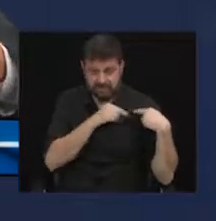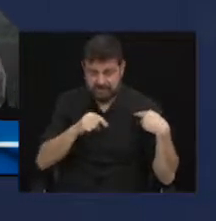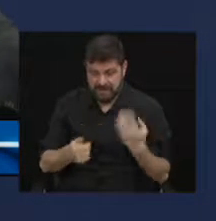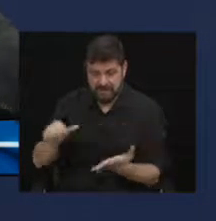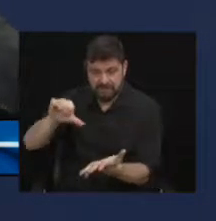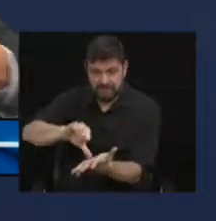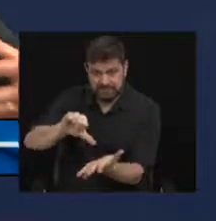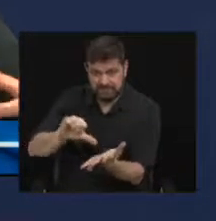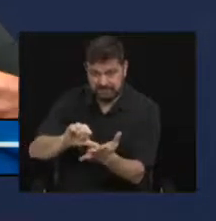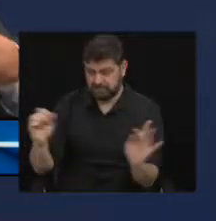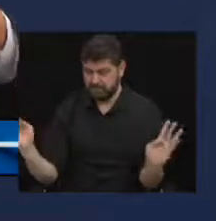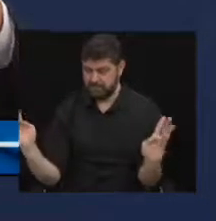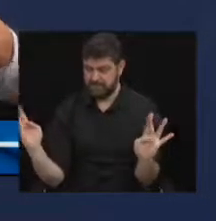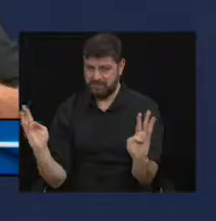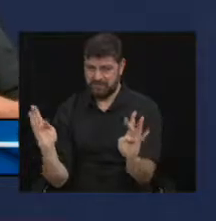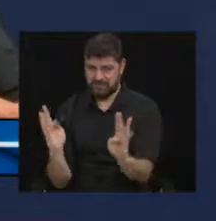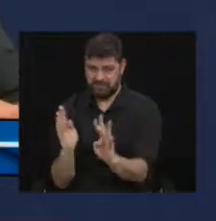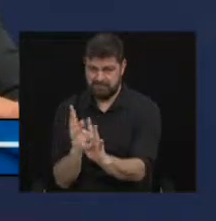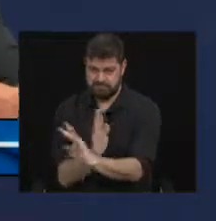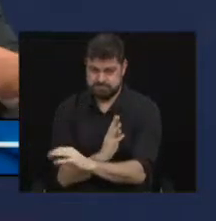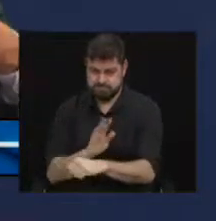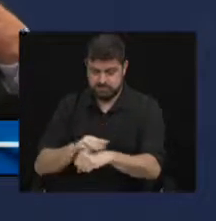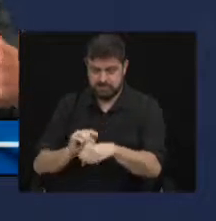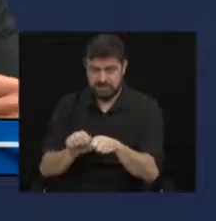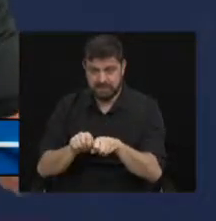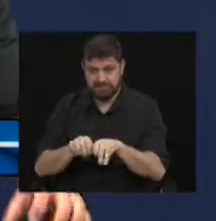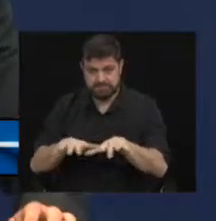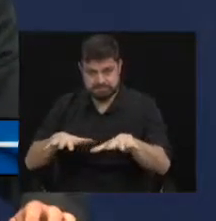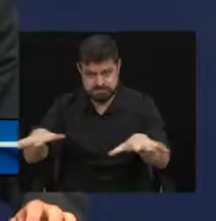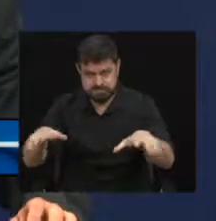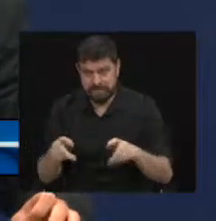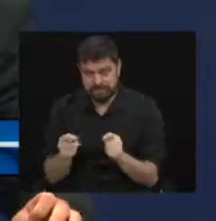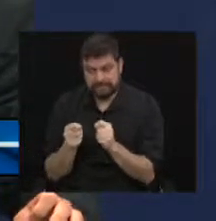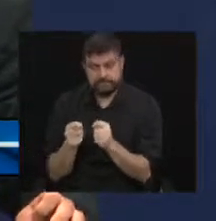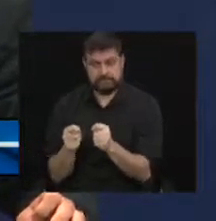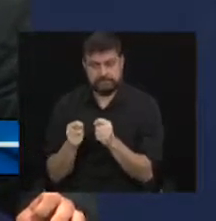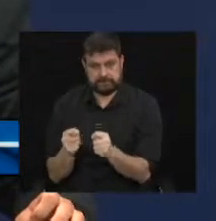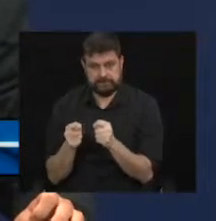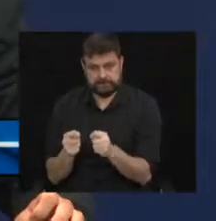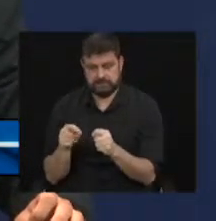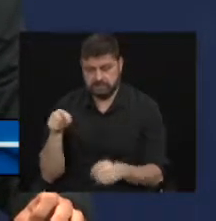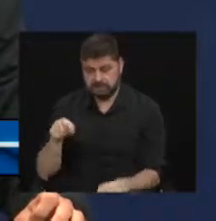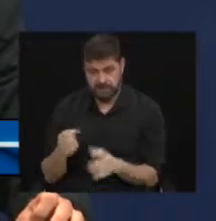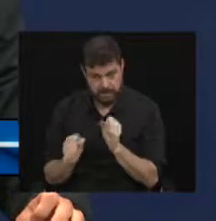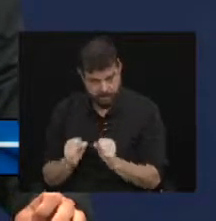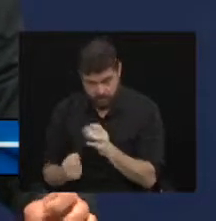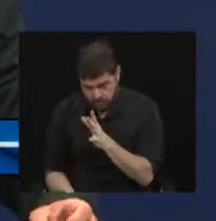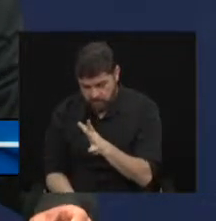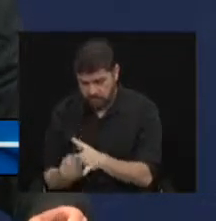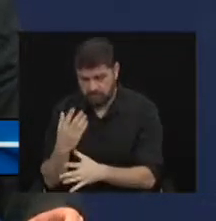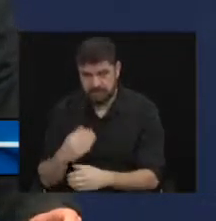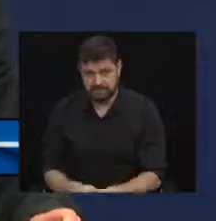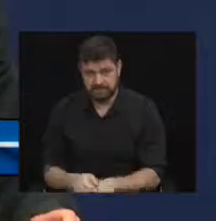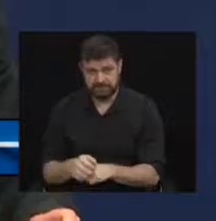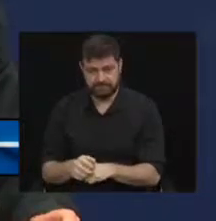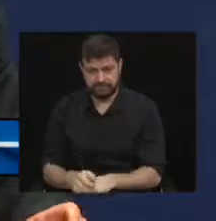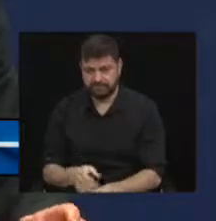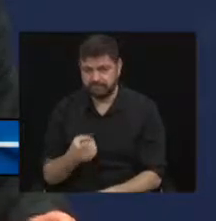aqui fazer essa exposição da realidade precária de funcionamento, dizer que